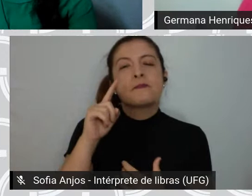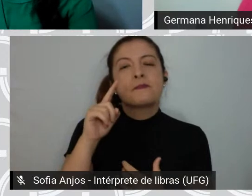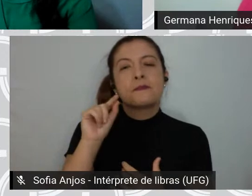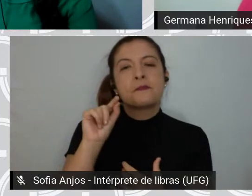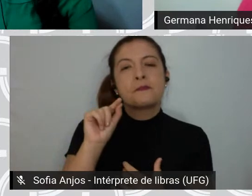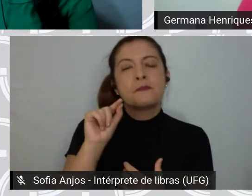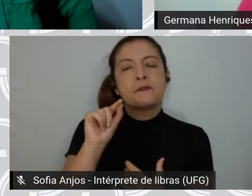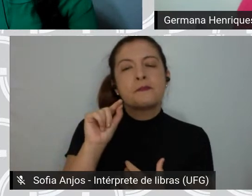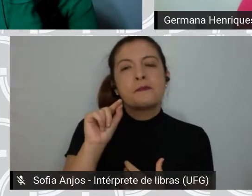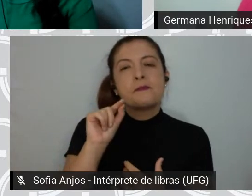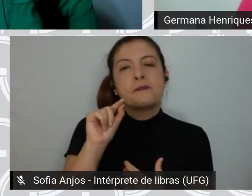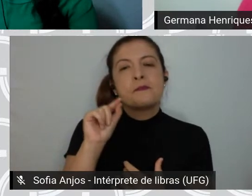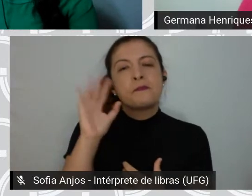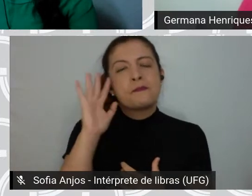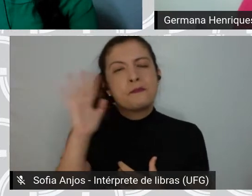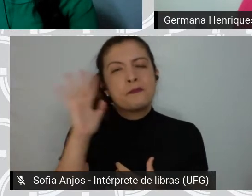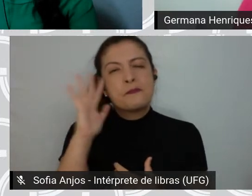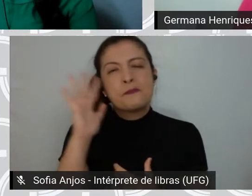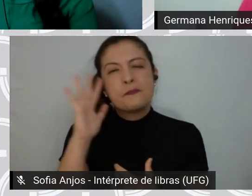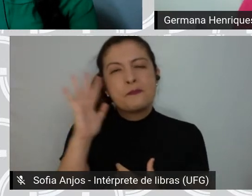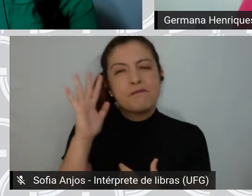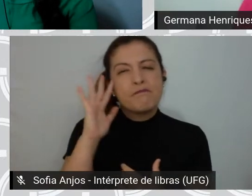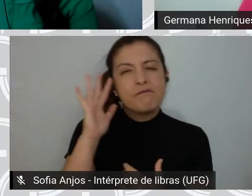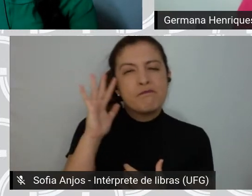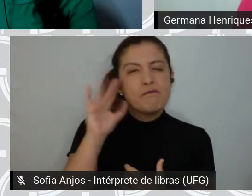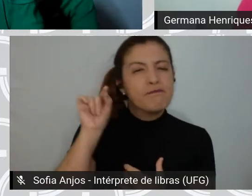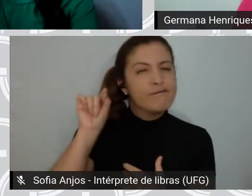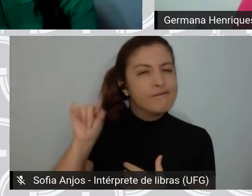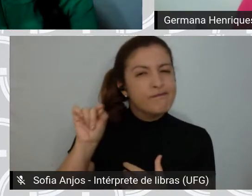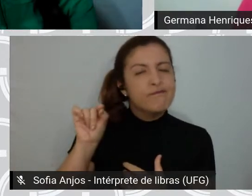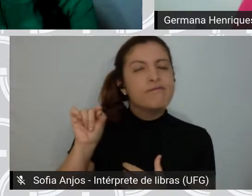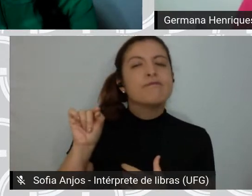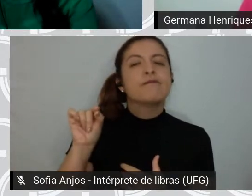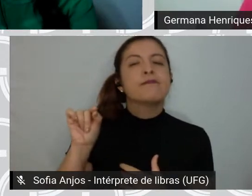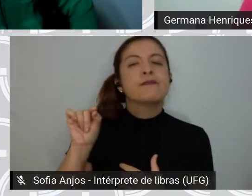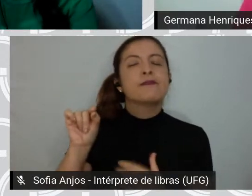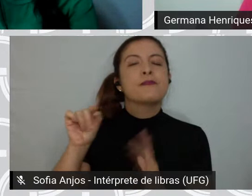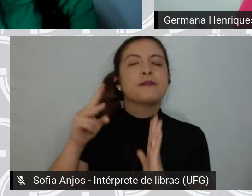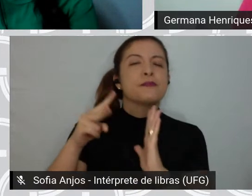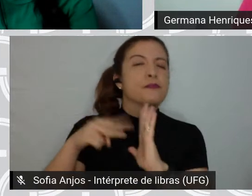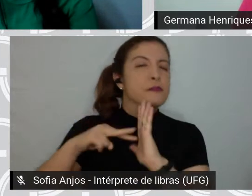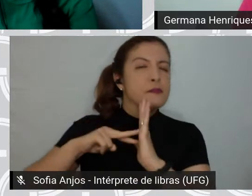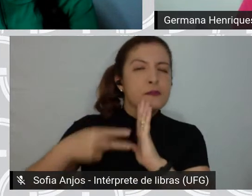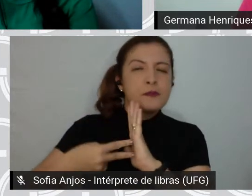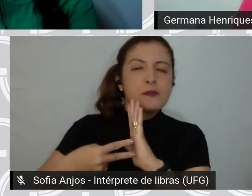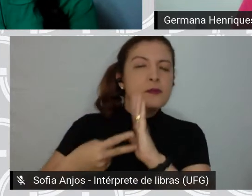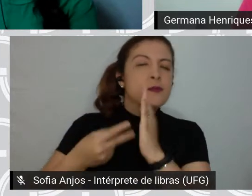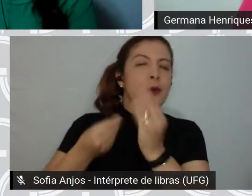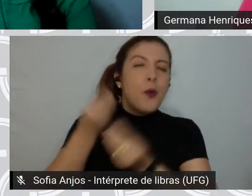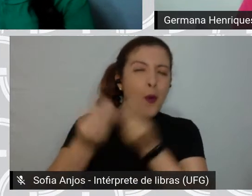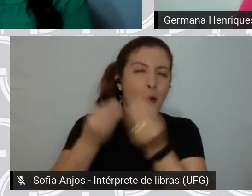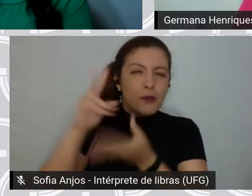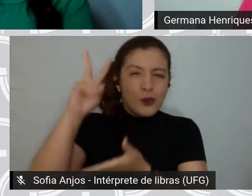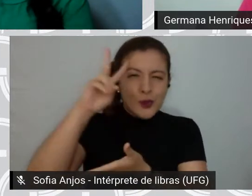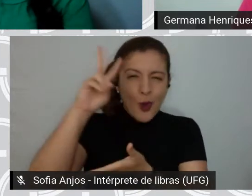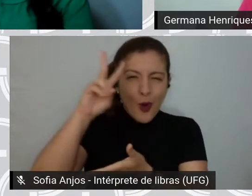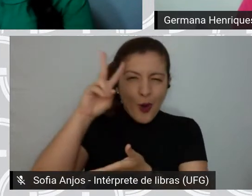de certo, no aspecto puro e significativo da história em geral,